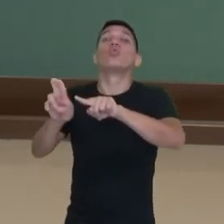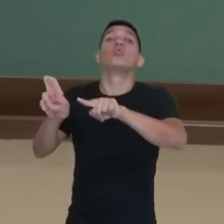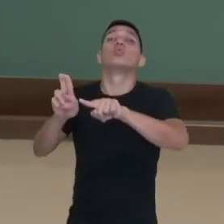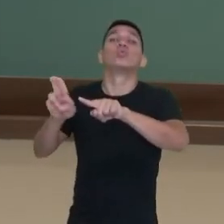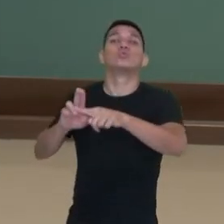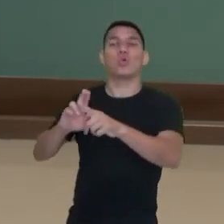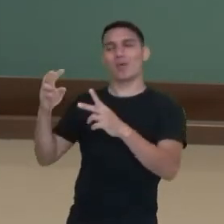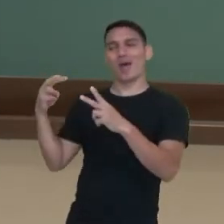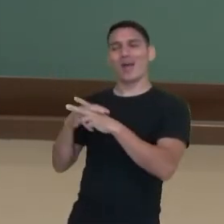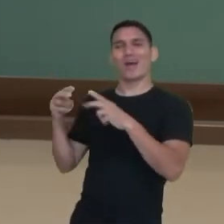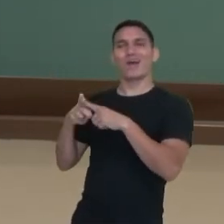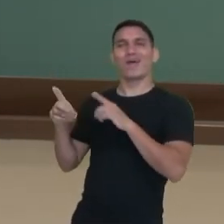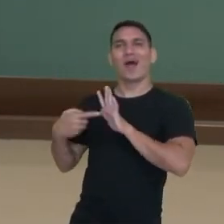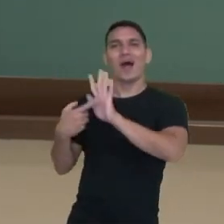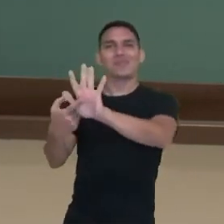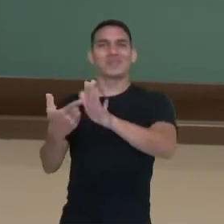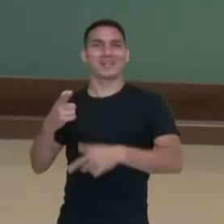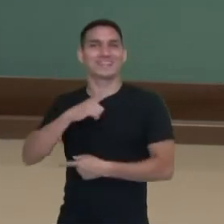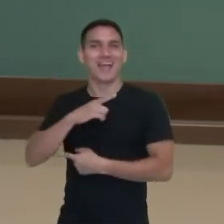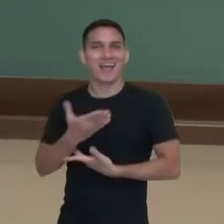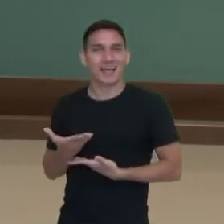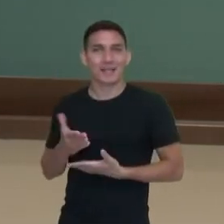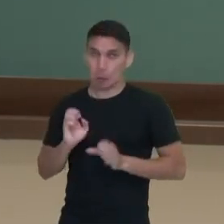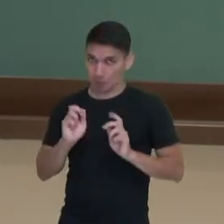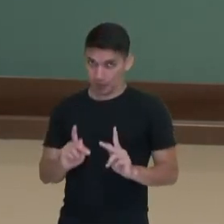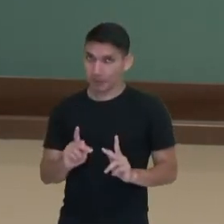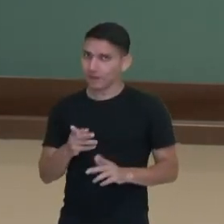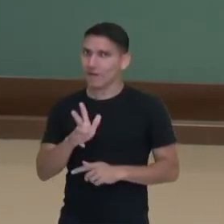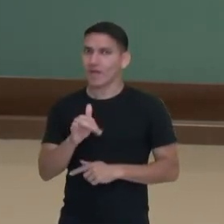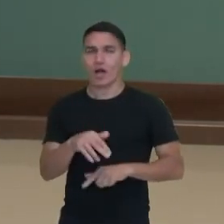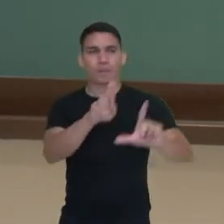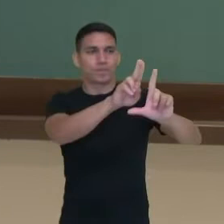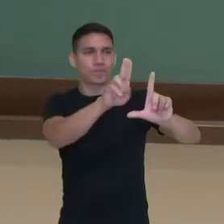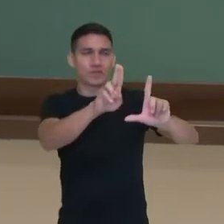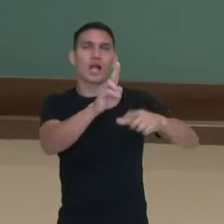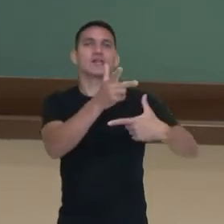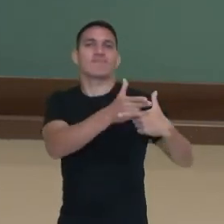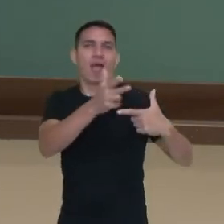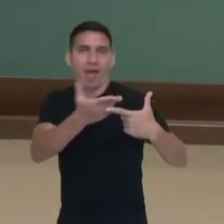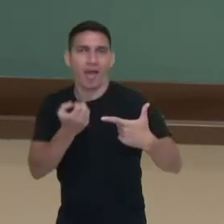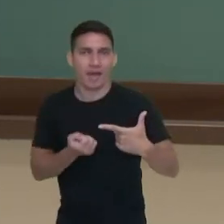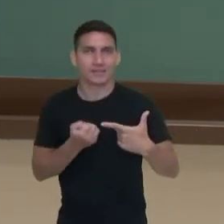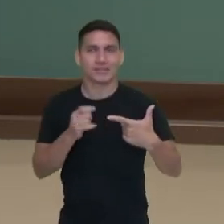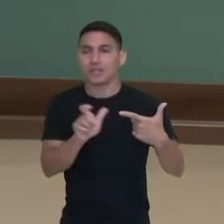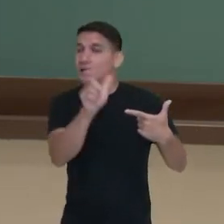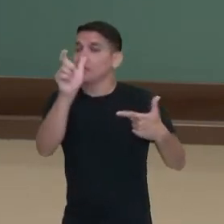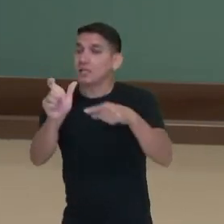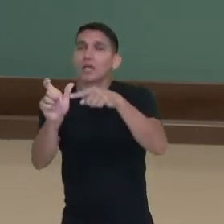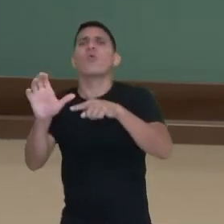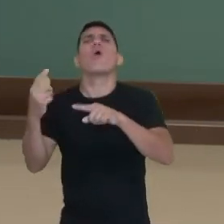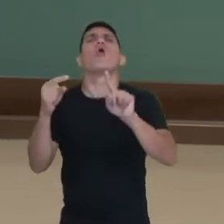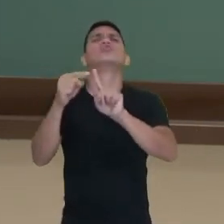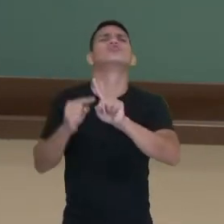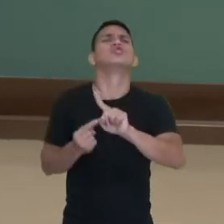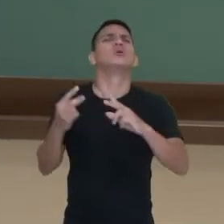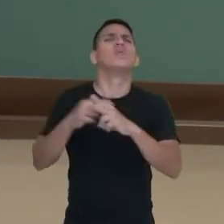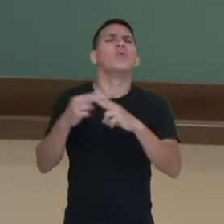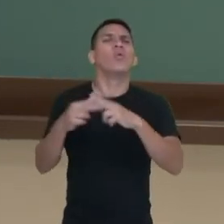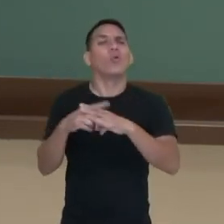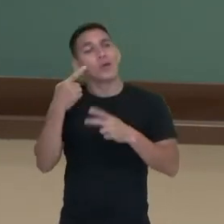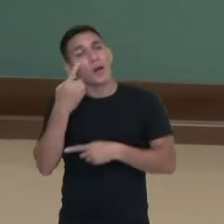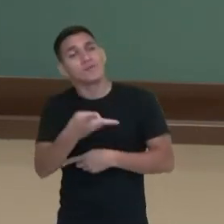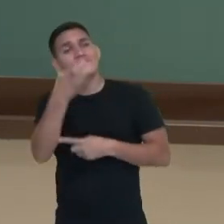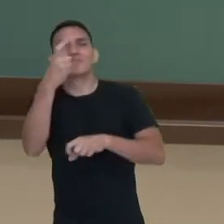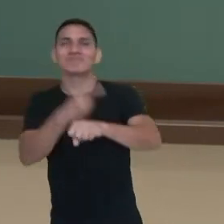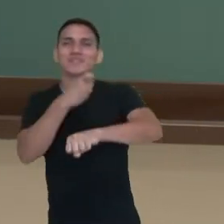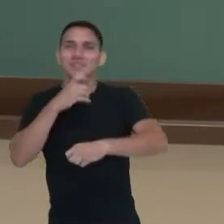que apresenta naquela série, tá? Então você vai colocar o nome da série e que tipo de luta, qual a modalidade de luta